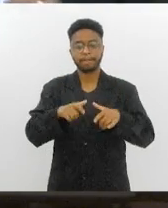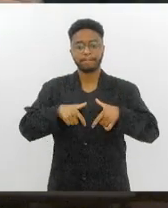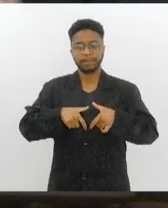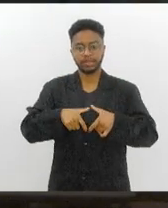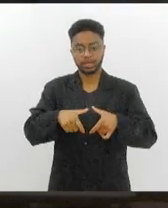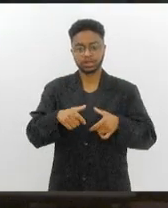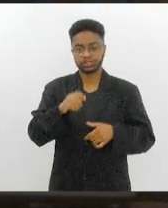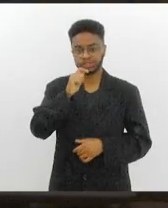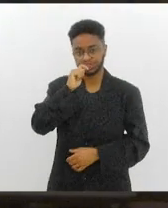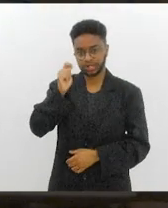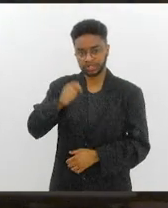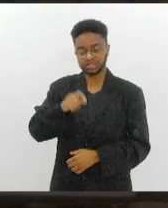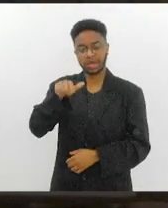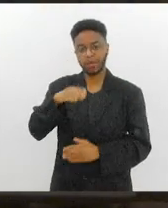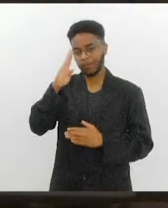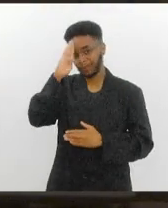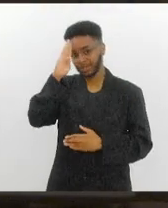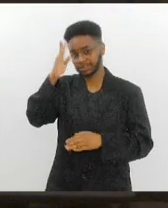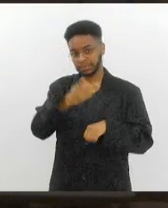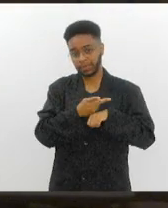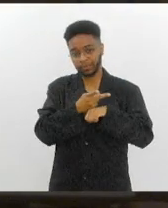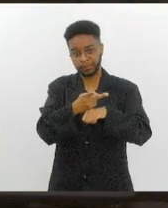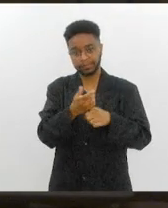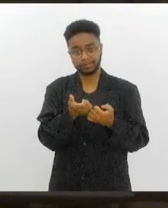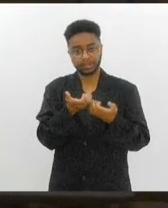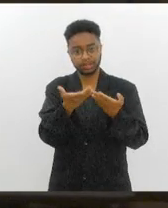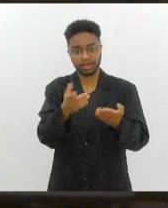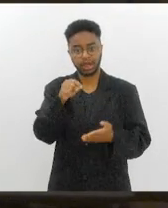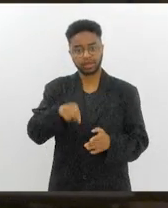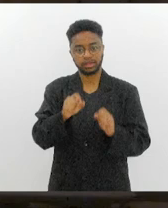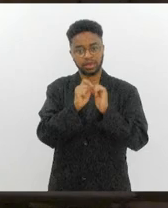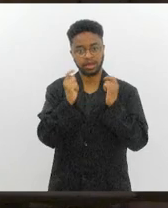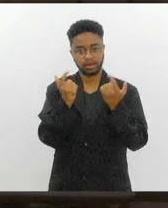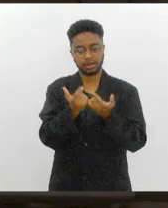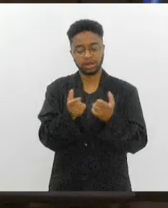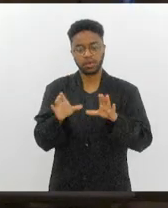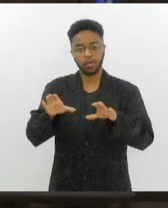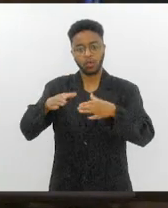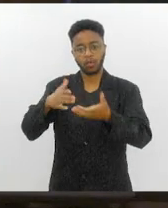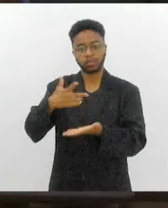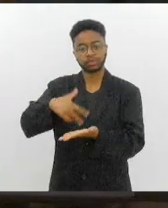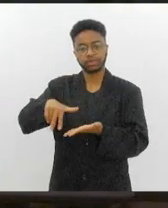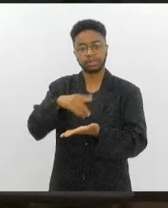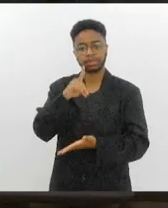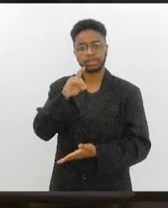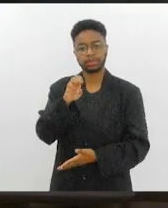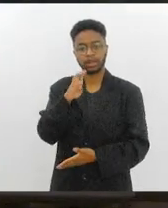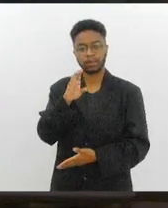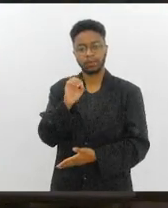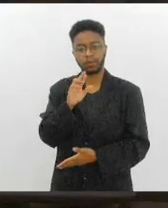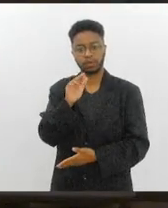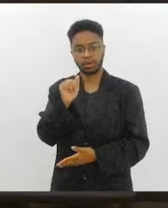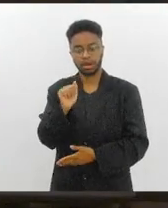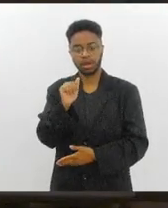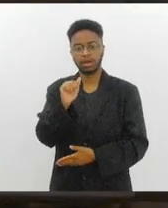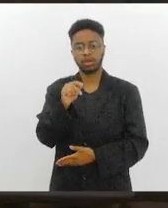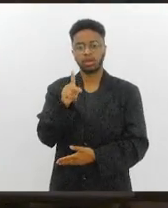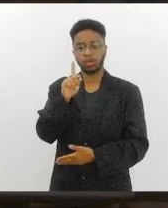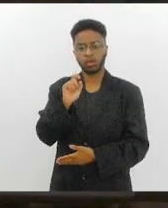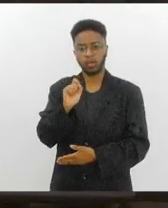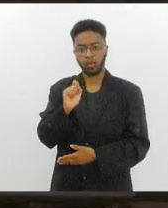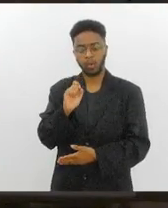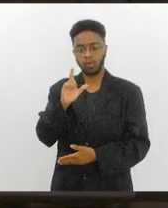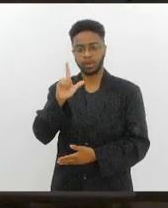maior honraria oferecida por esse parlamento, à Companhia de Dança Débora Kolke, representada pela